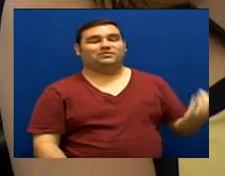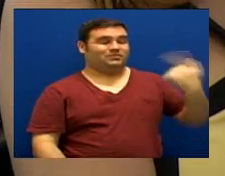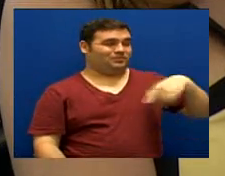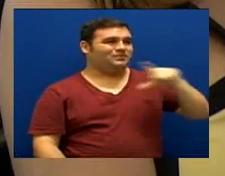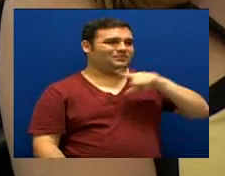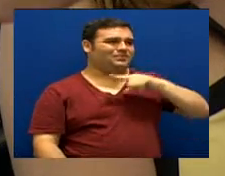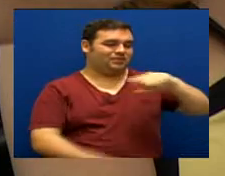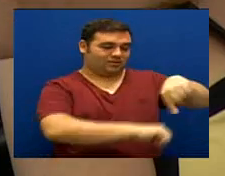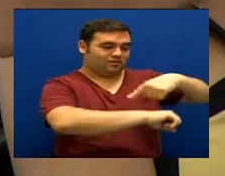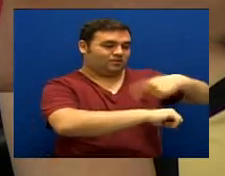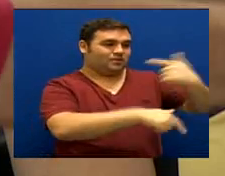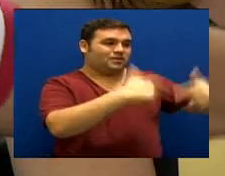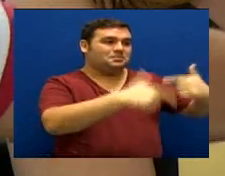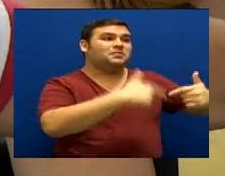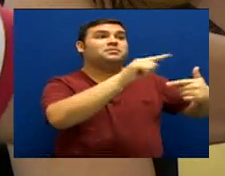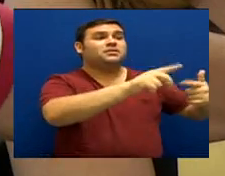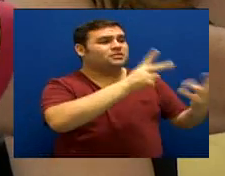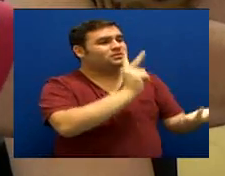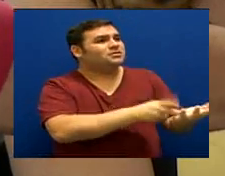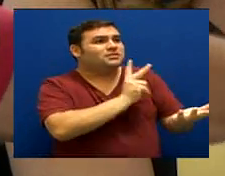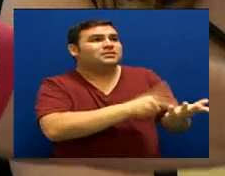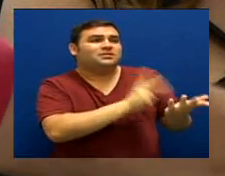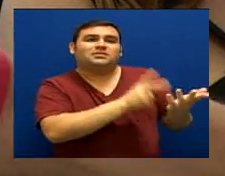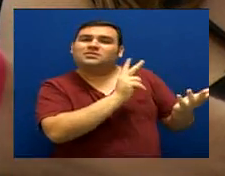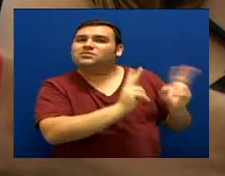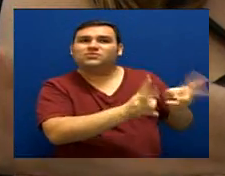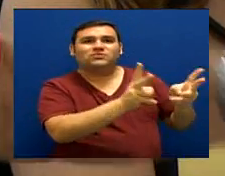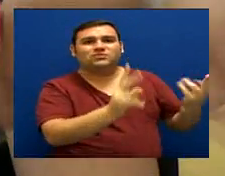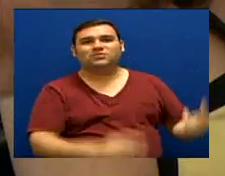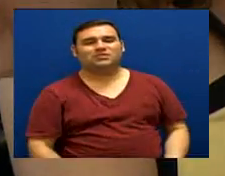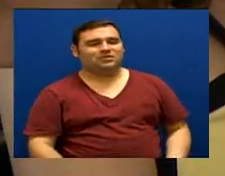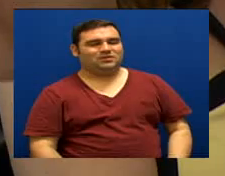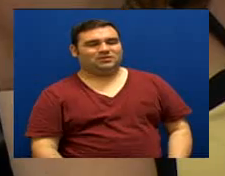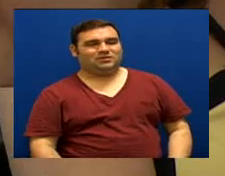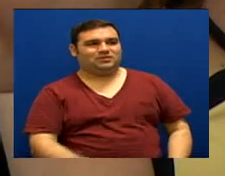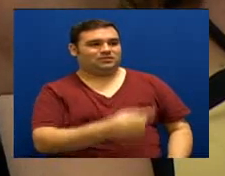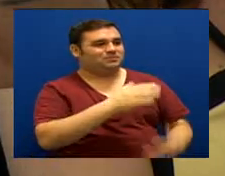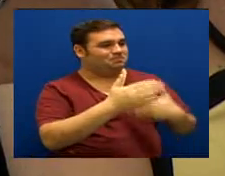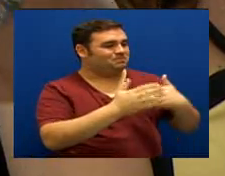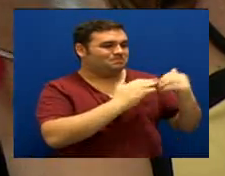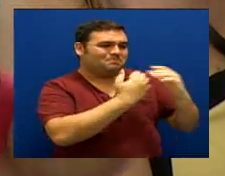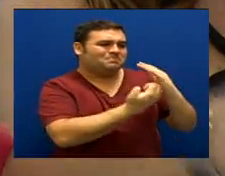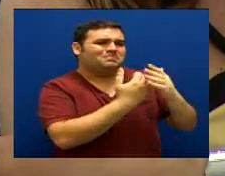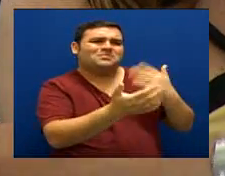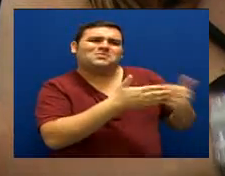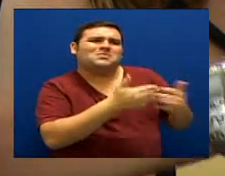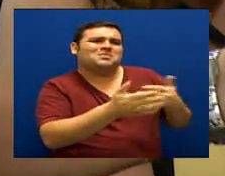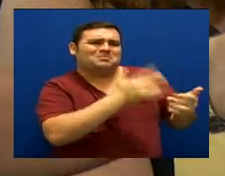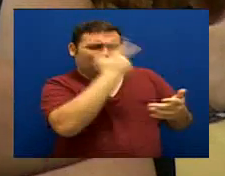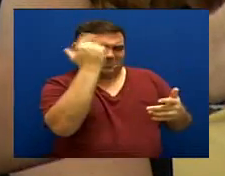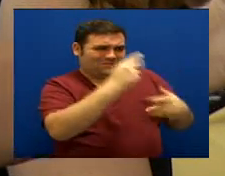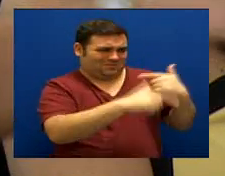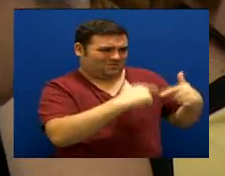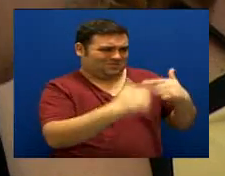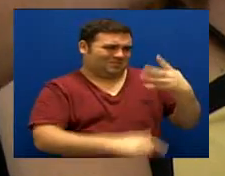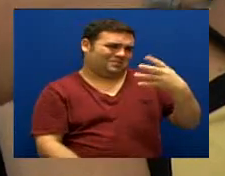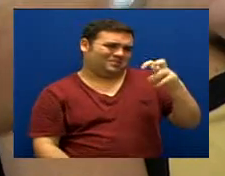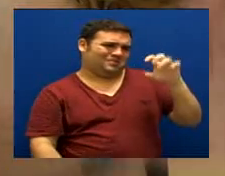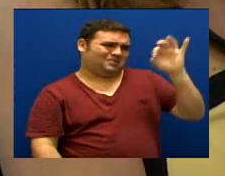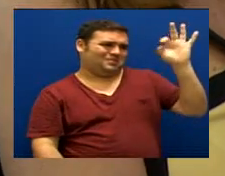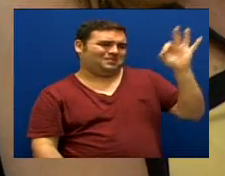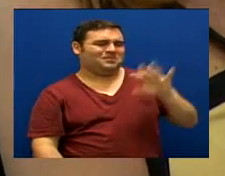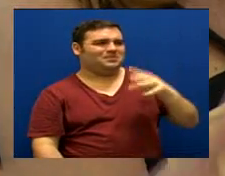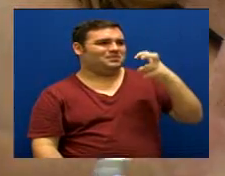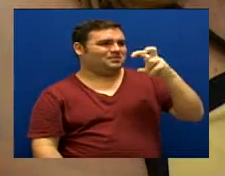cortamos horas de trabalho está mais o custo fixo ficou inteirinho qualquer empresa ninguém trabalha com 45% e